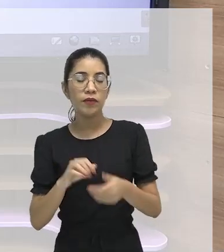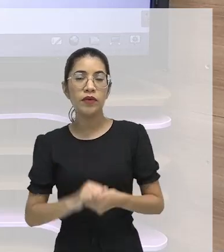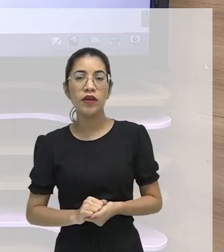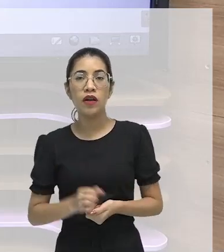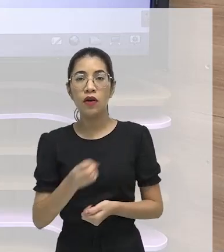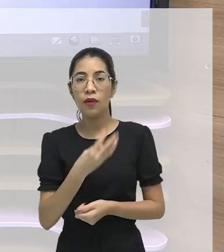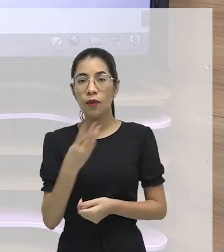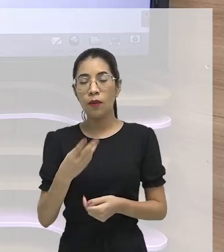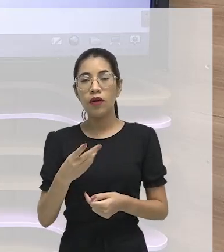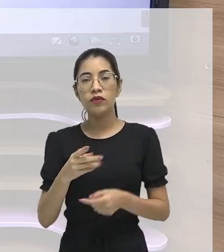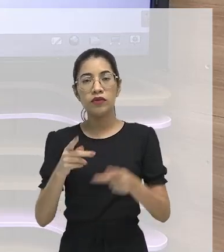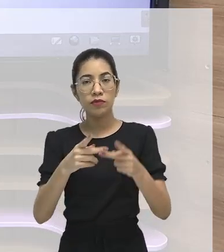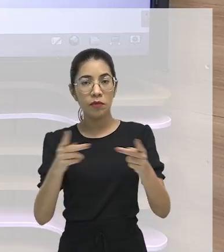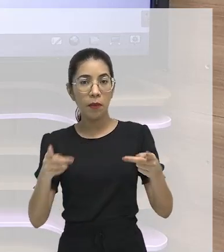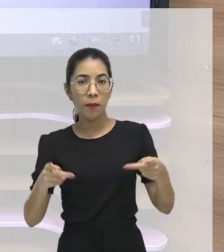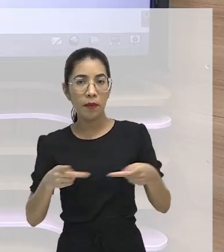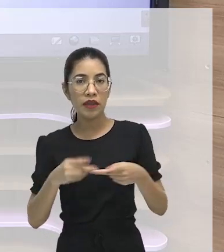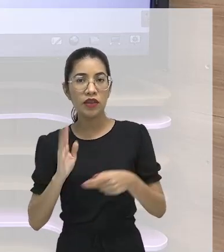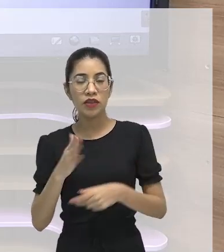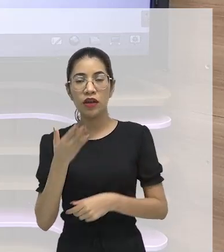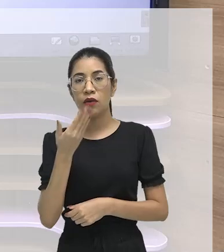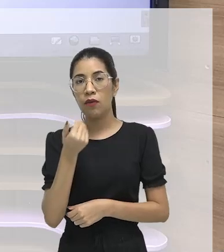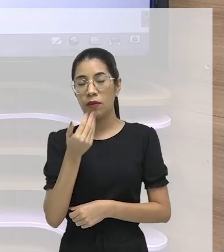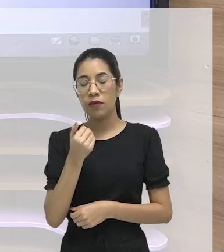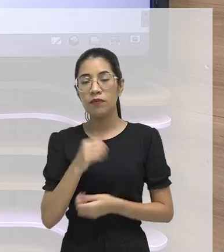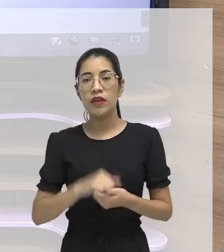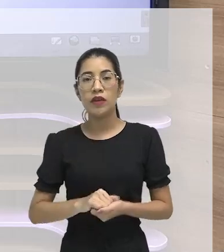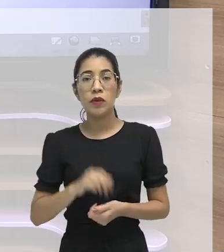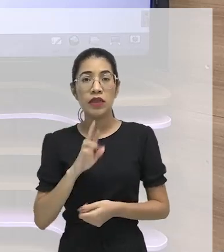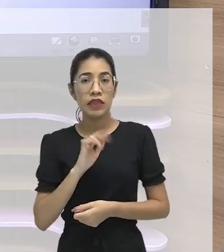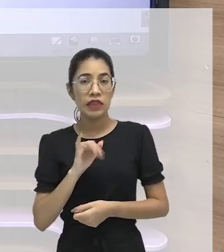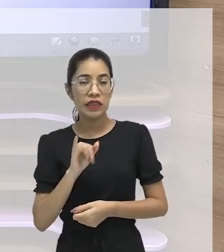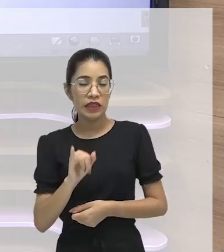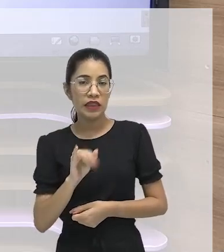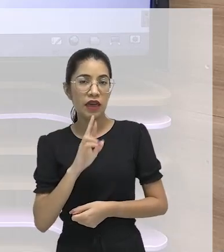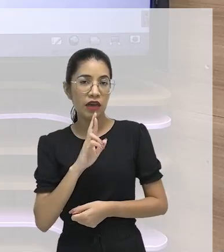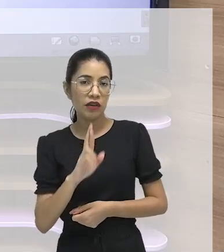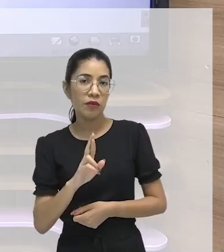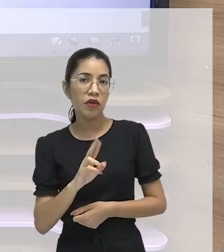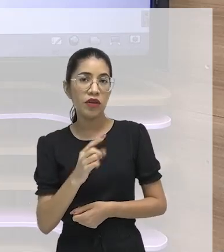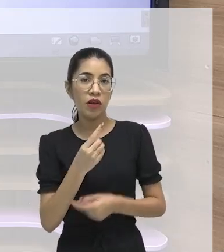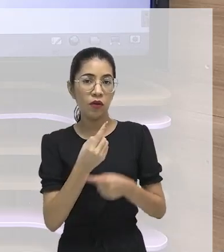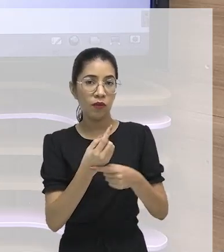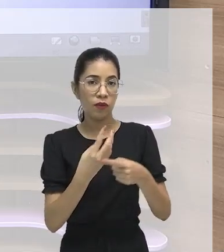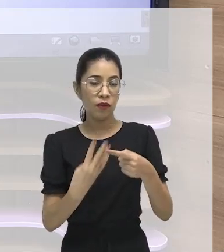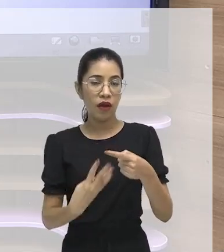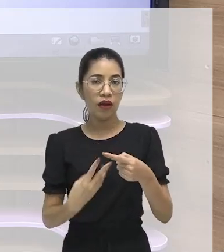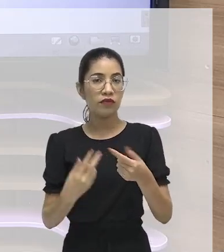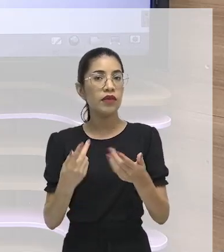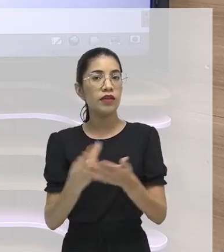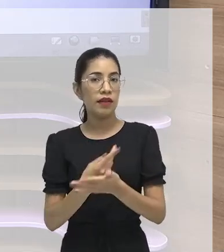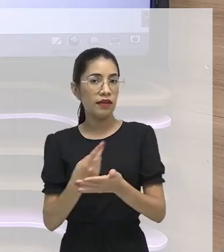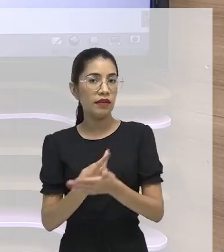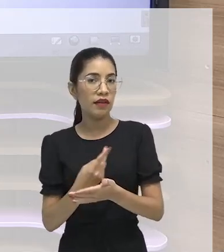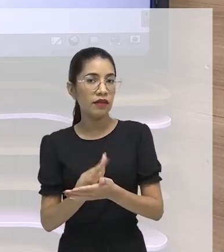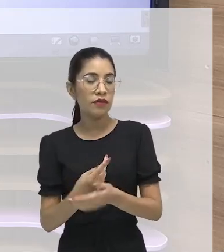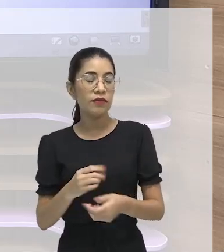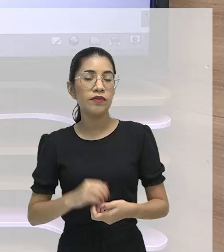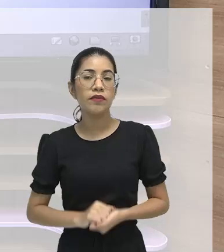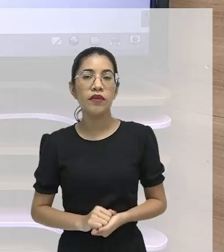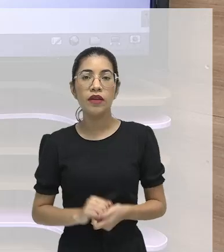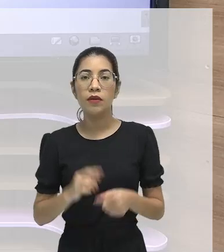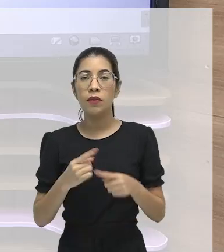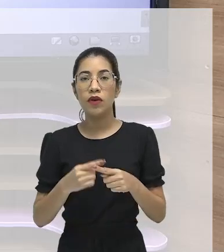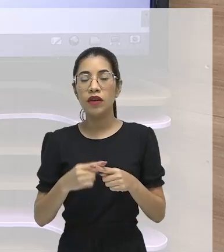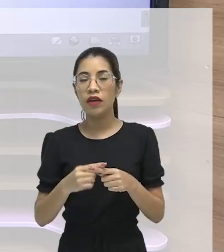pizza foi comida, e se eu responder que é 1/4, eu vou estar respondendo de forma errada, tá? Por quê? Porque